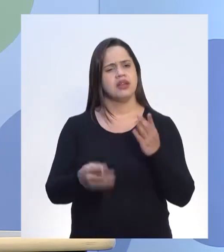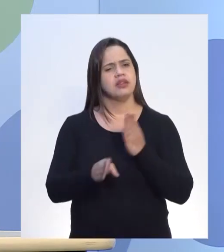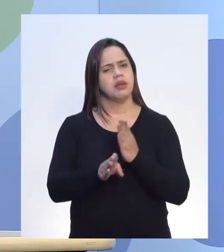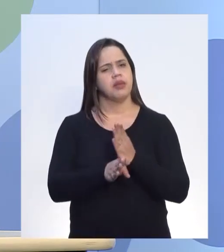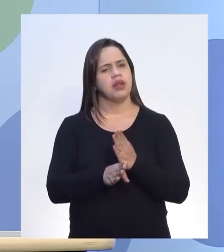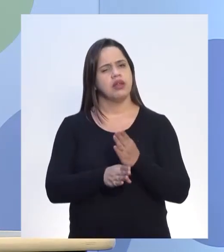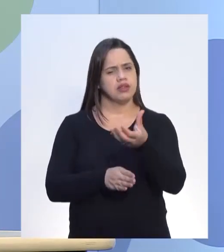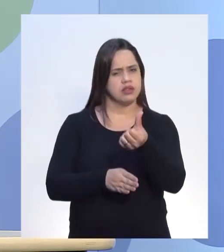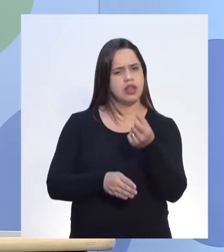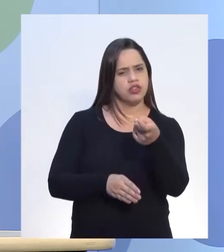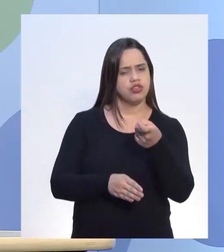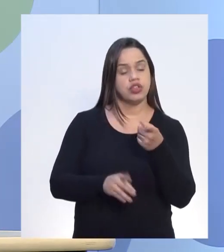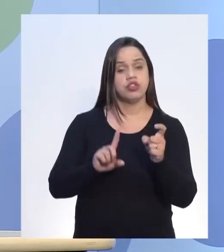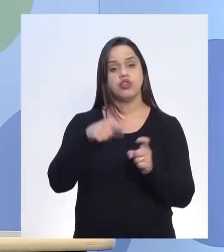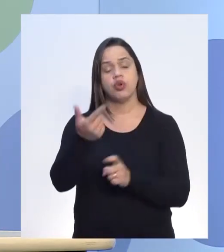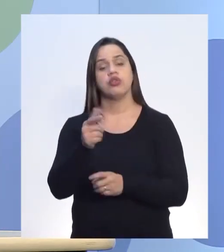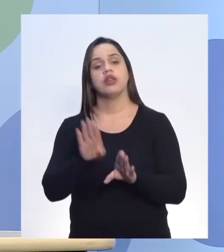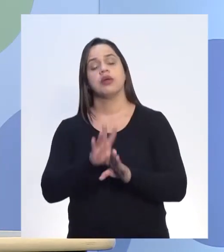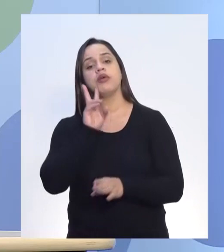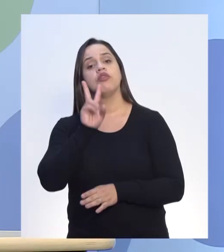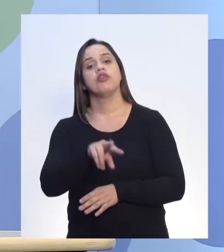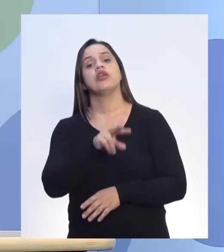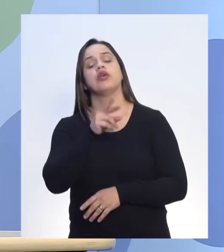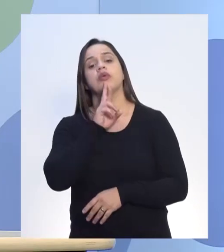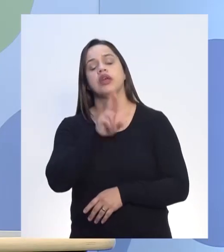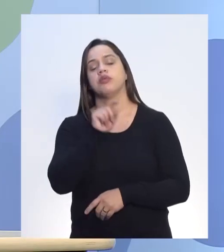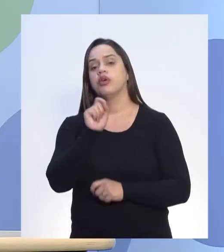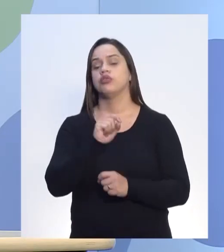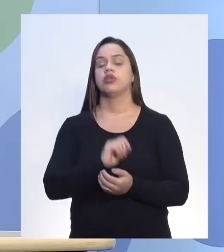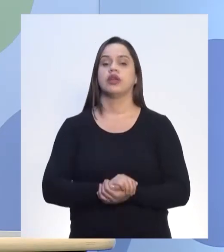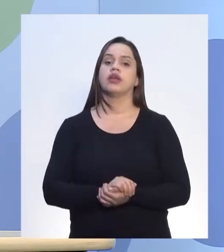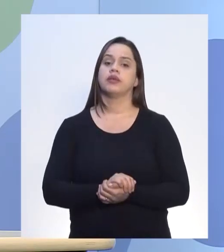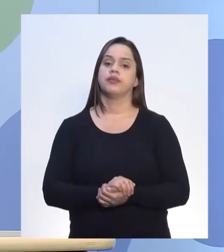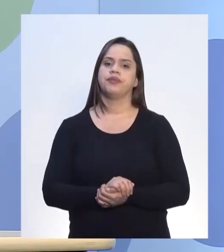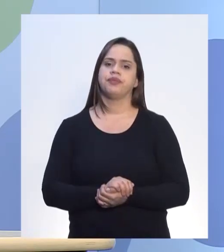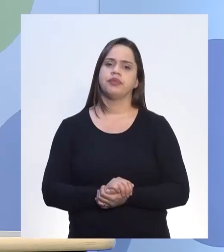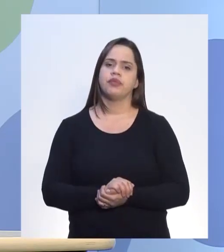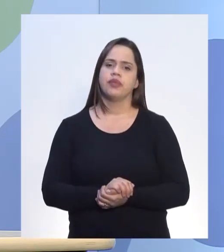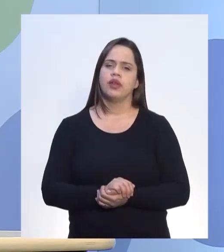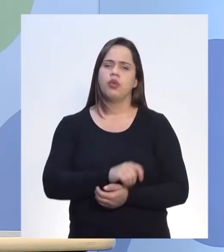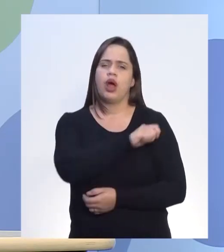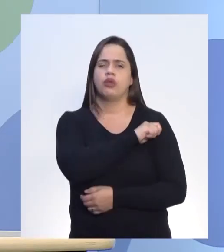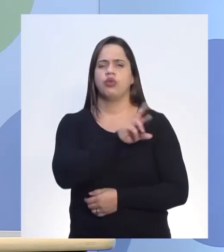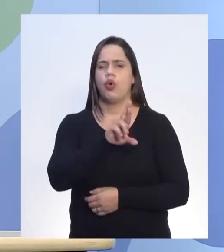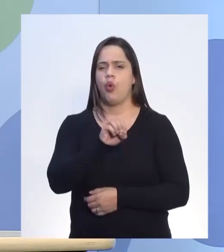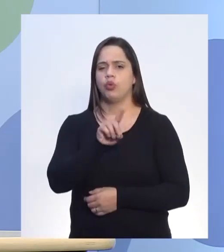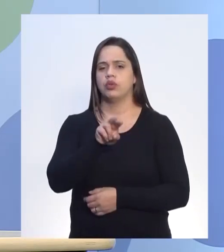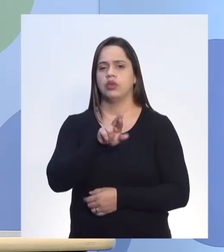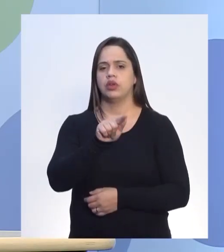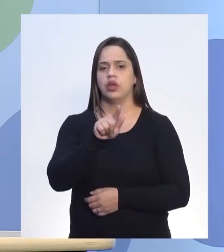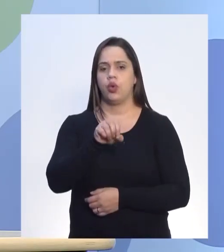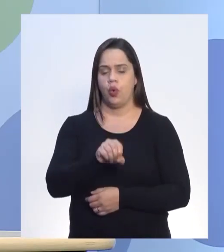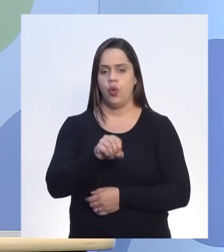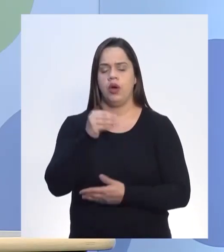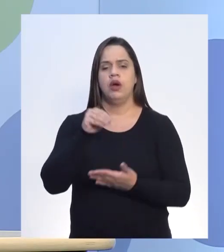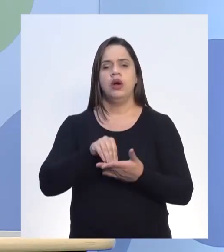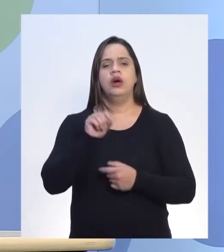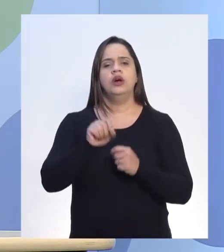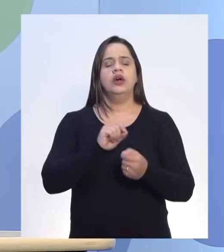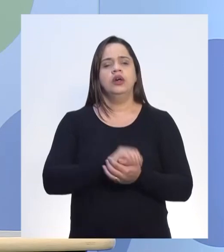também uma resposta muito interessante. Legal. Se eu não me engano, do Rodrigo. Ele colocou